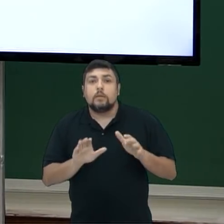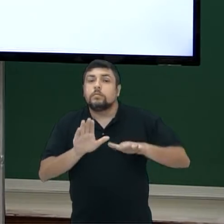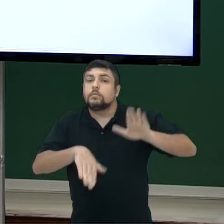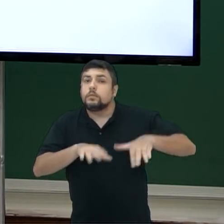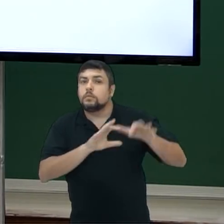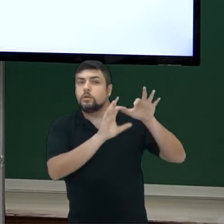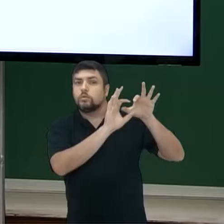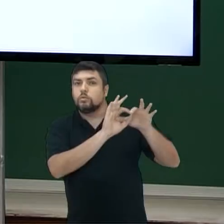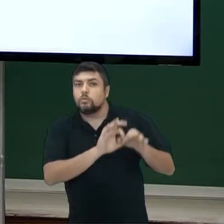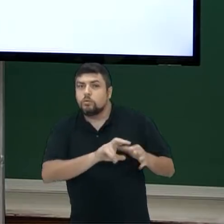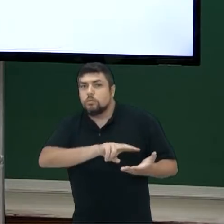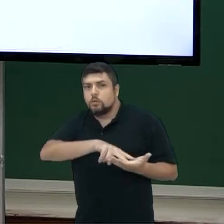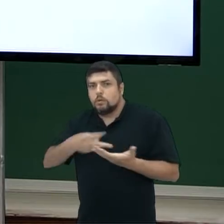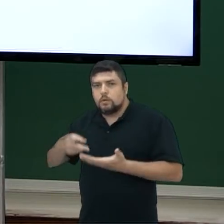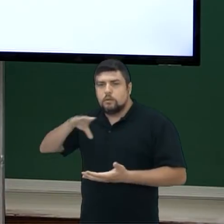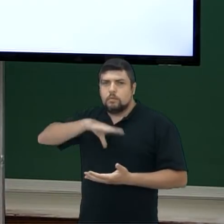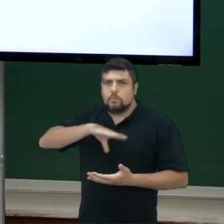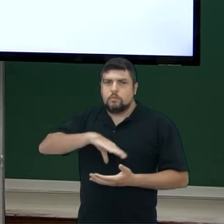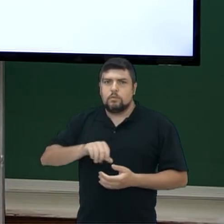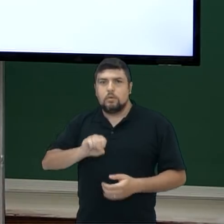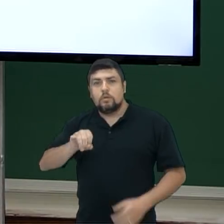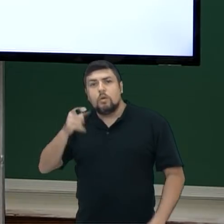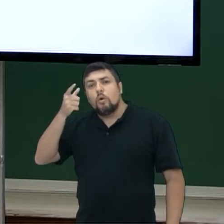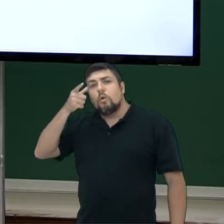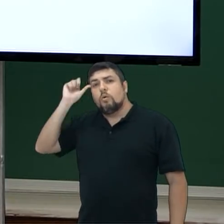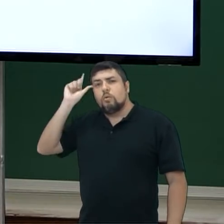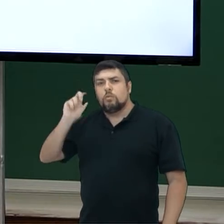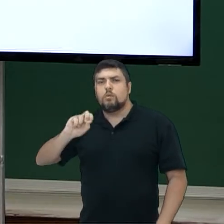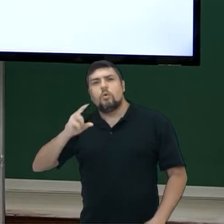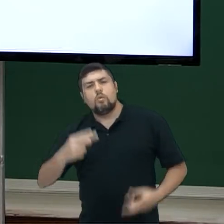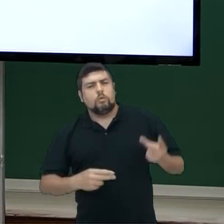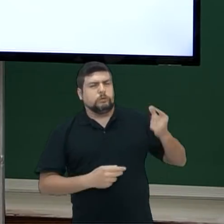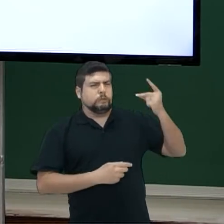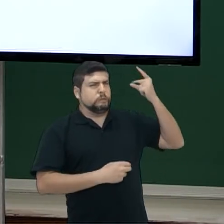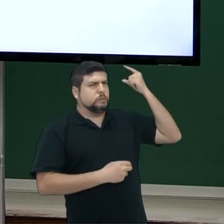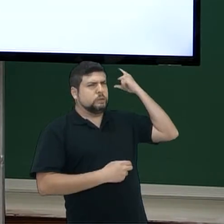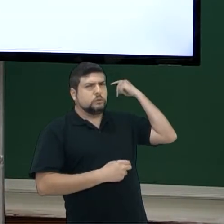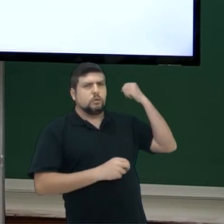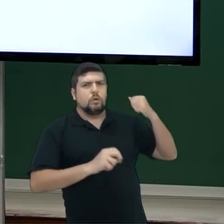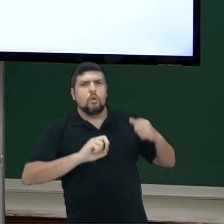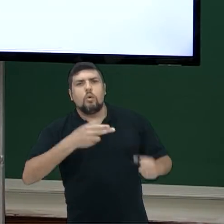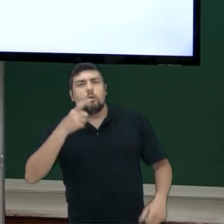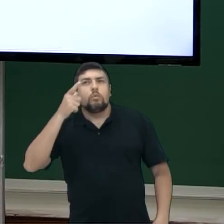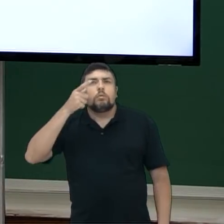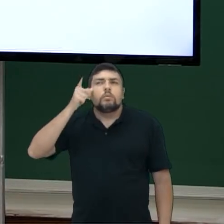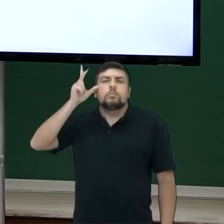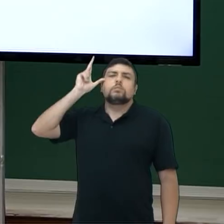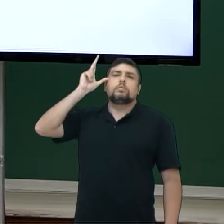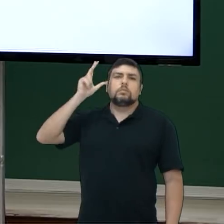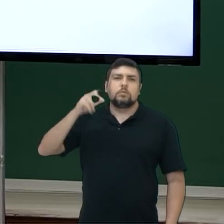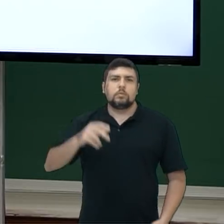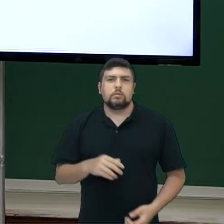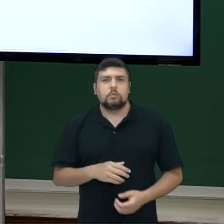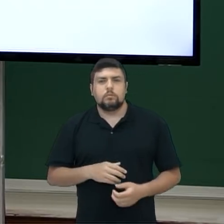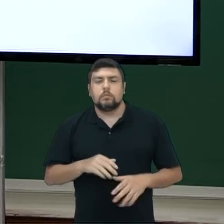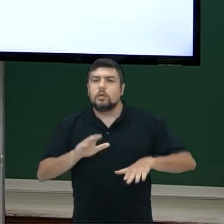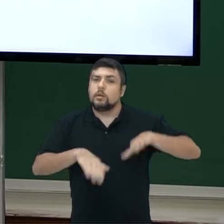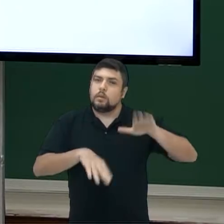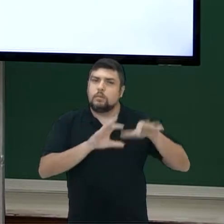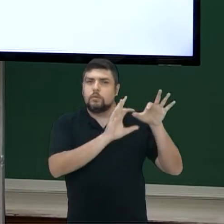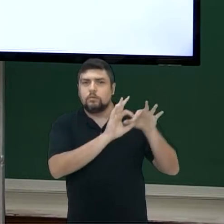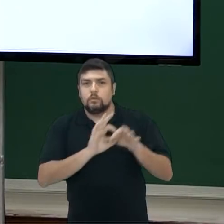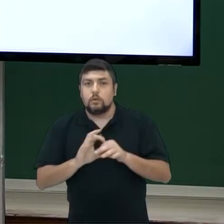isso. Se foi ontem, antigamente, anteontem, é o texto e o contexto que vai me falar, certo? O verbo